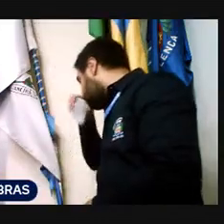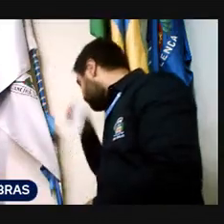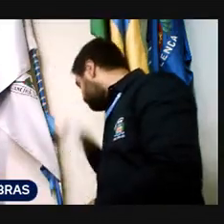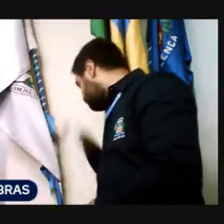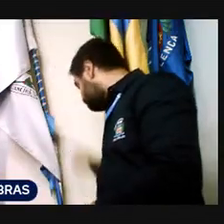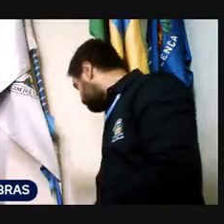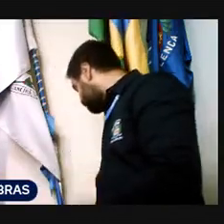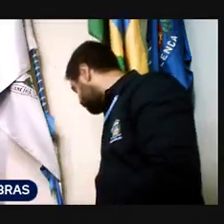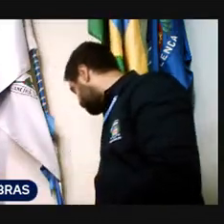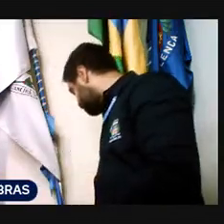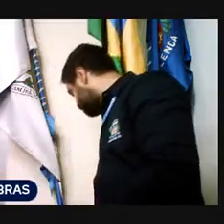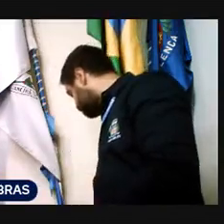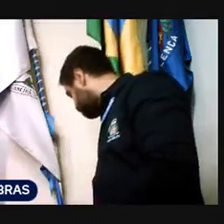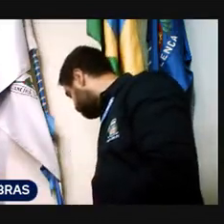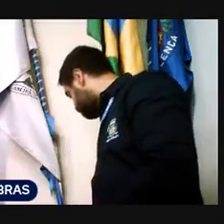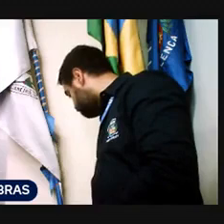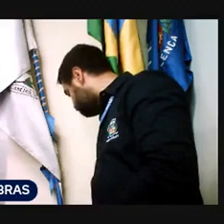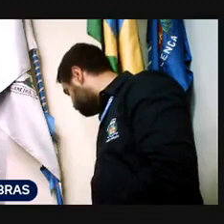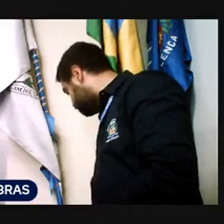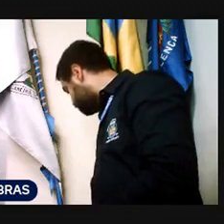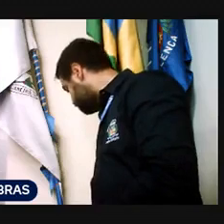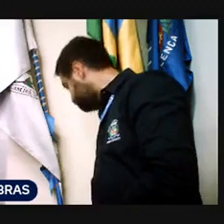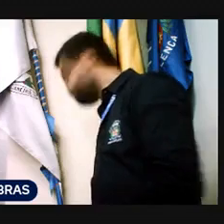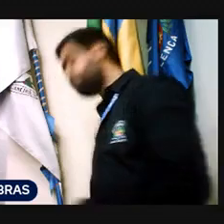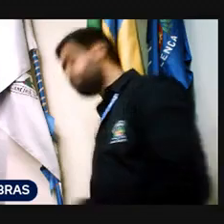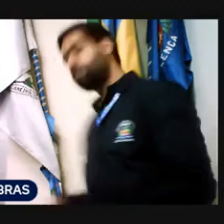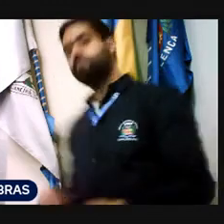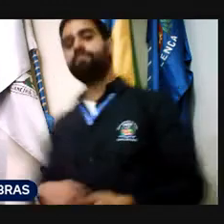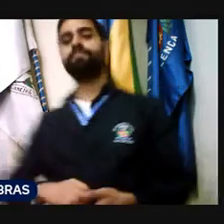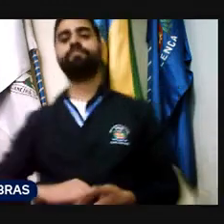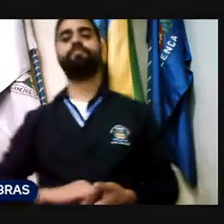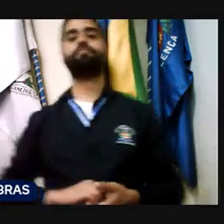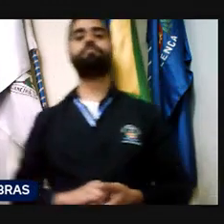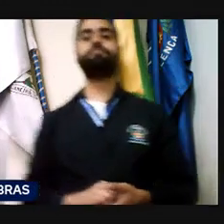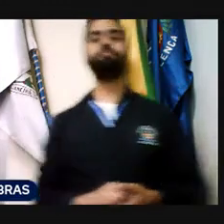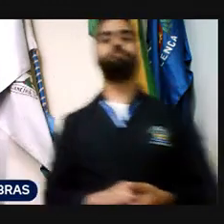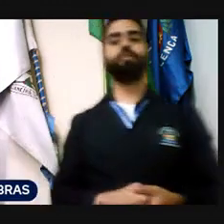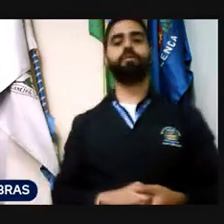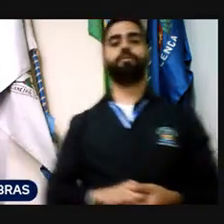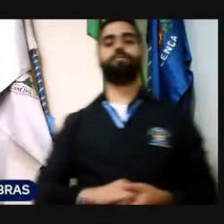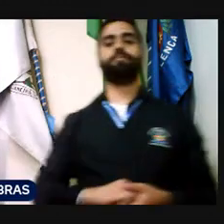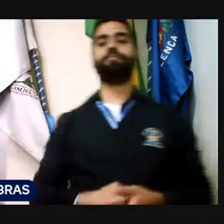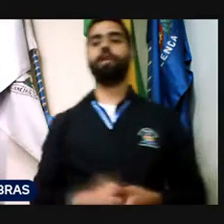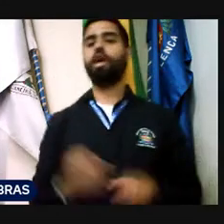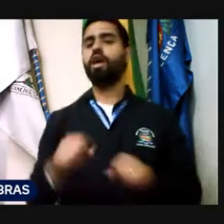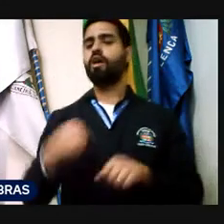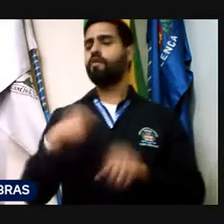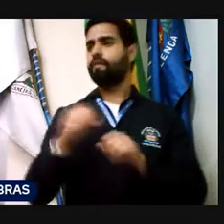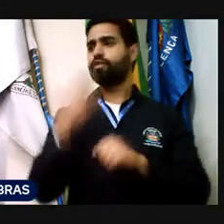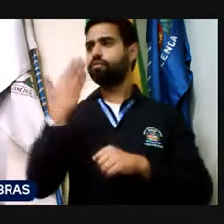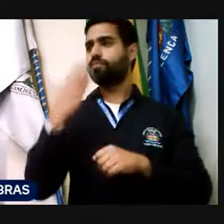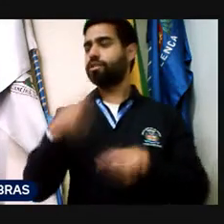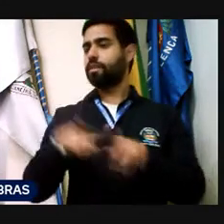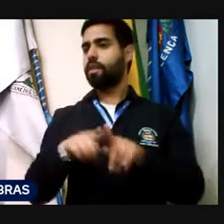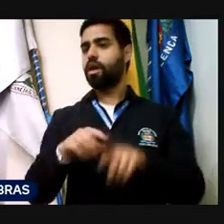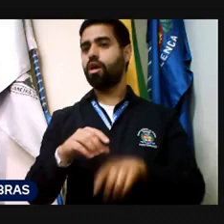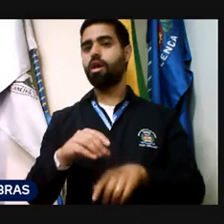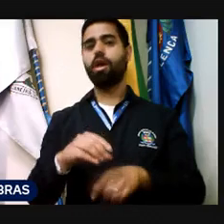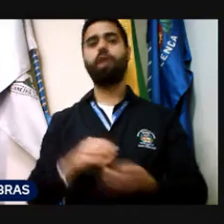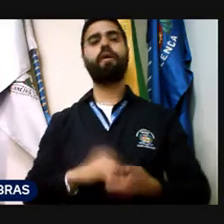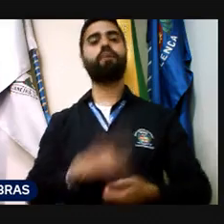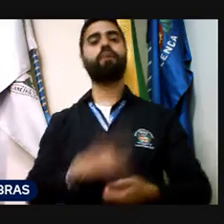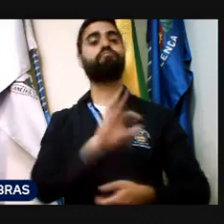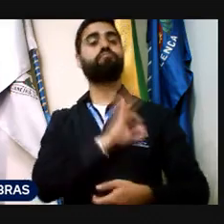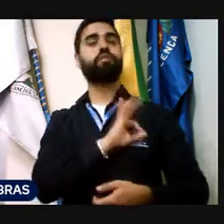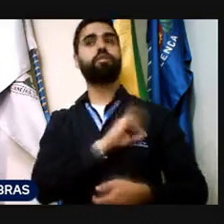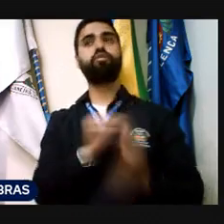satisfação de tê-lo presente na inauguração do posto rodoviário da polícia em Santa Isabel, onde os meus